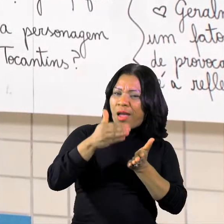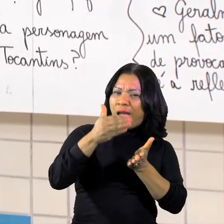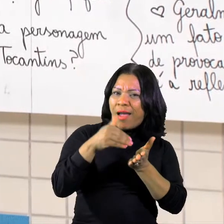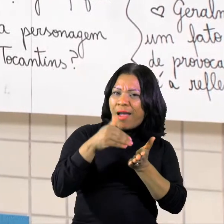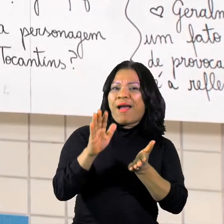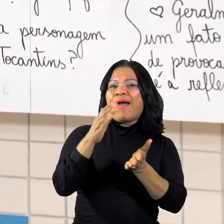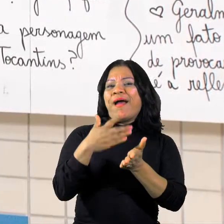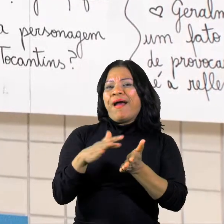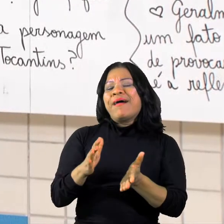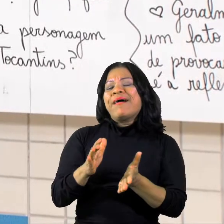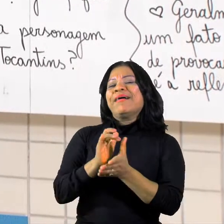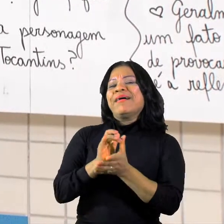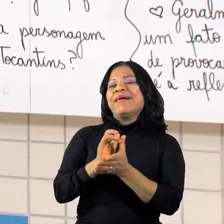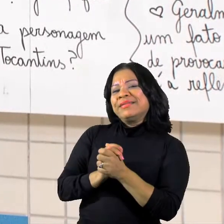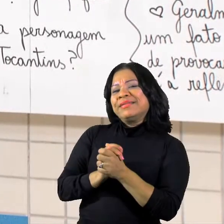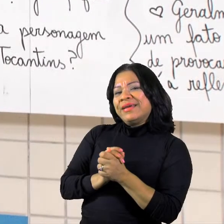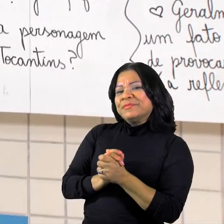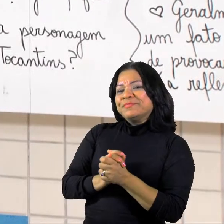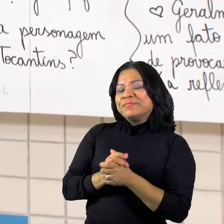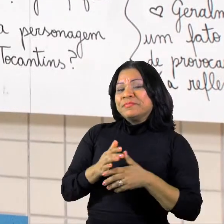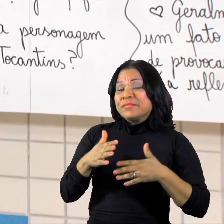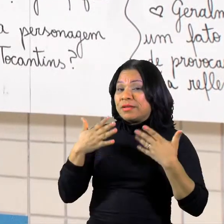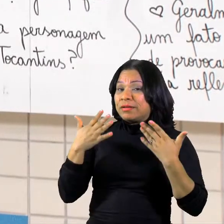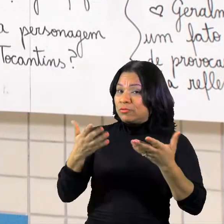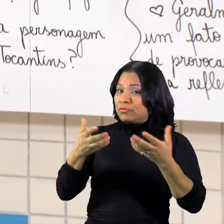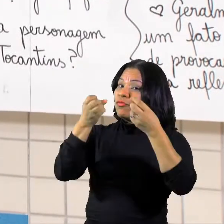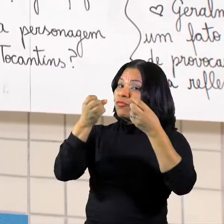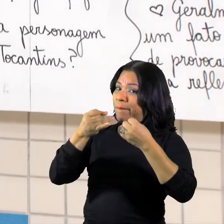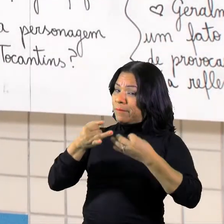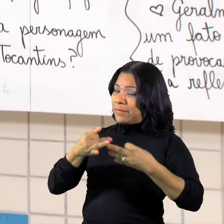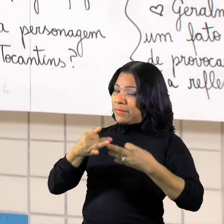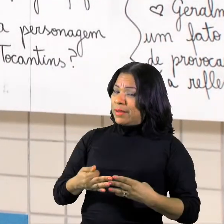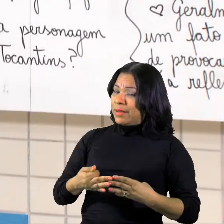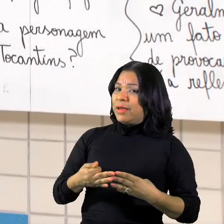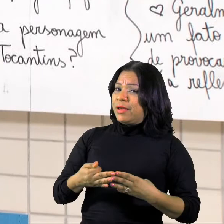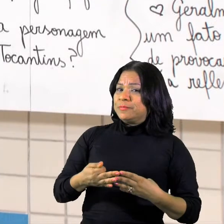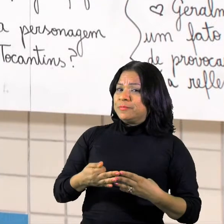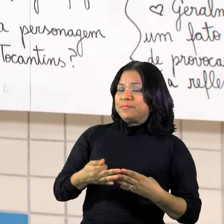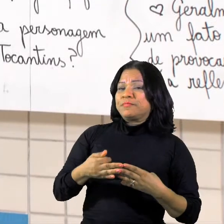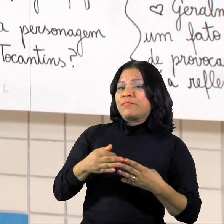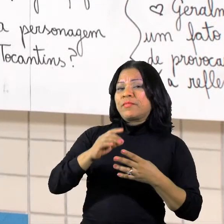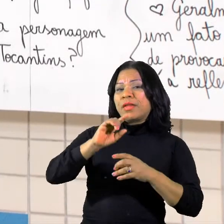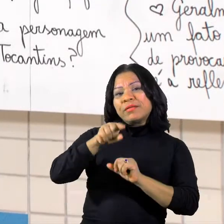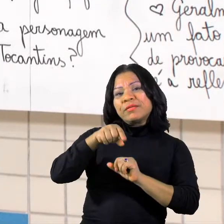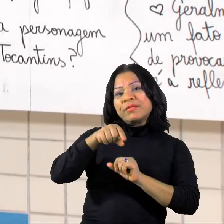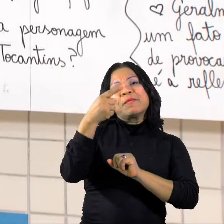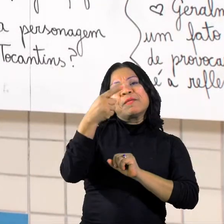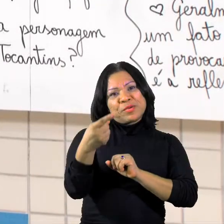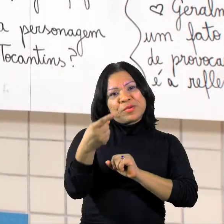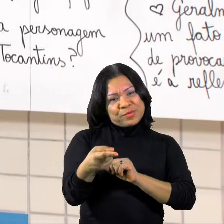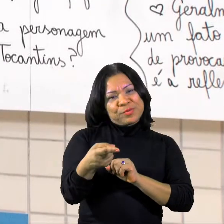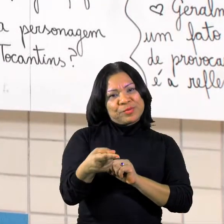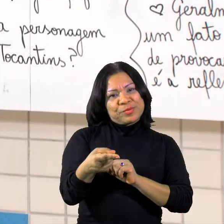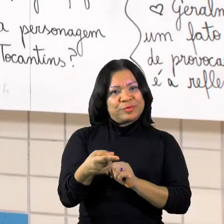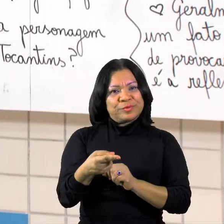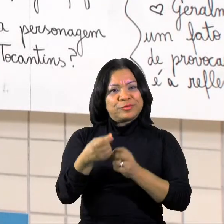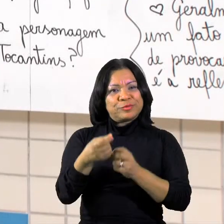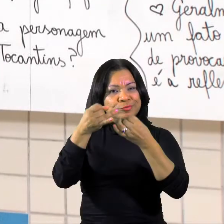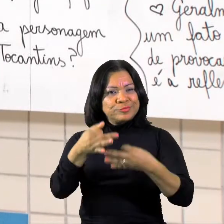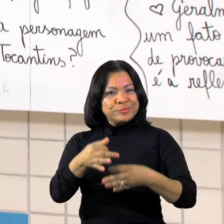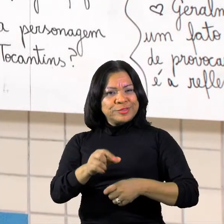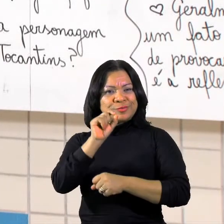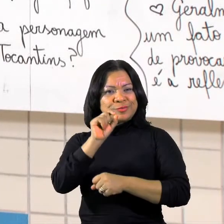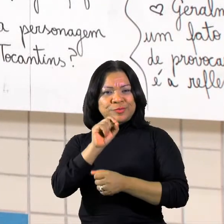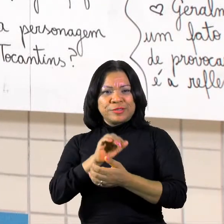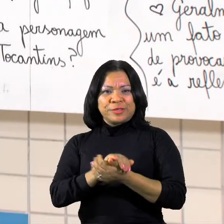povoaram a infância dele, ele vai dizer isso. Lá depois desse trecho que eu li, ele fala o seguinte, ó: